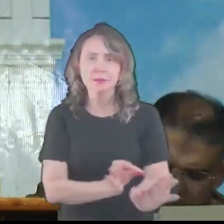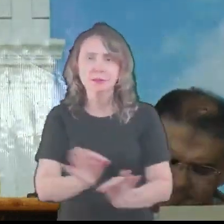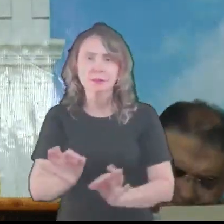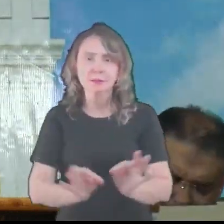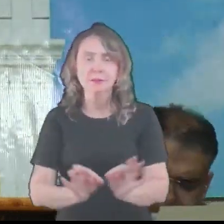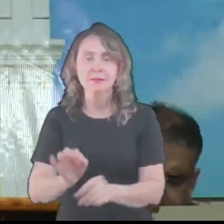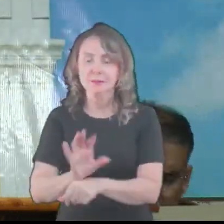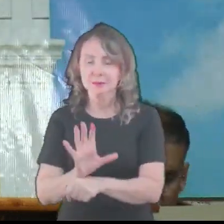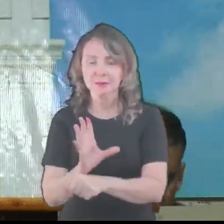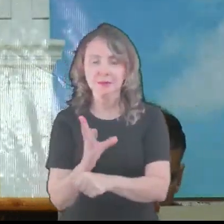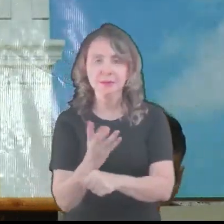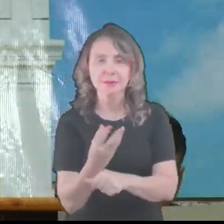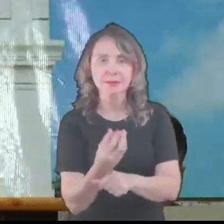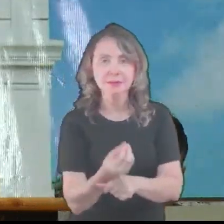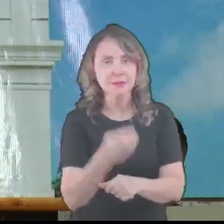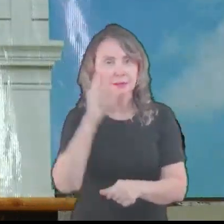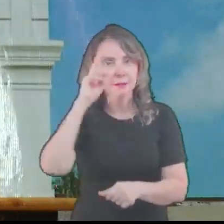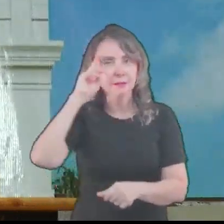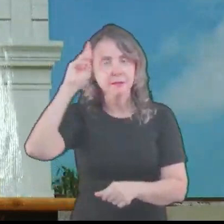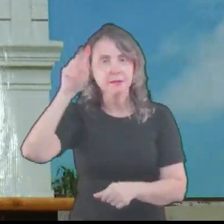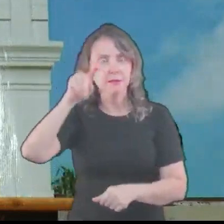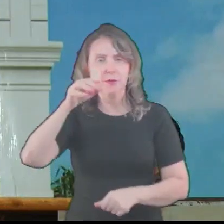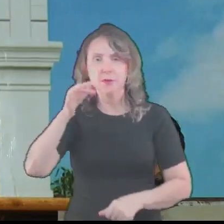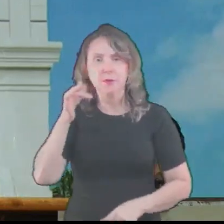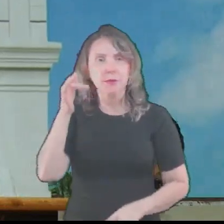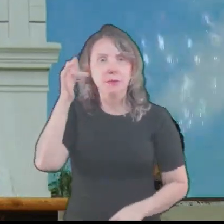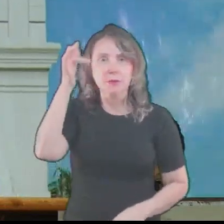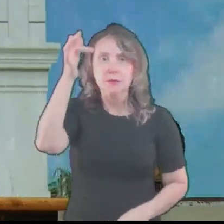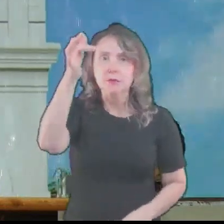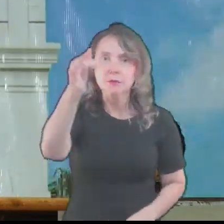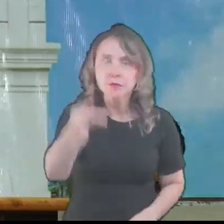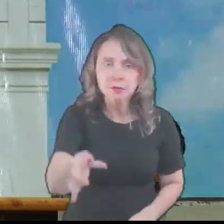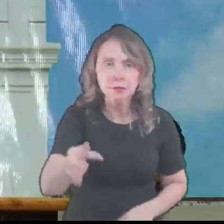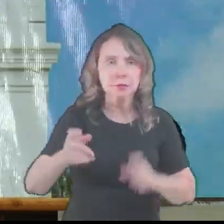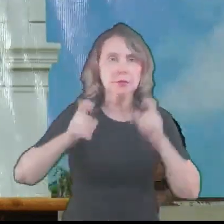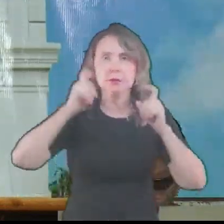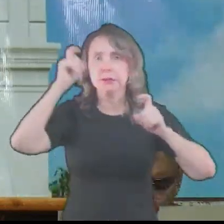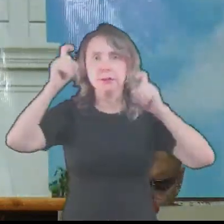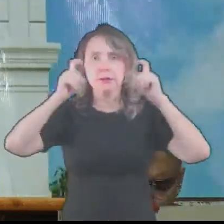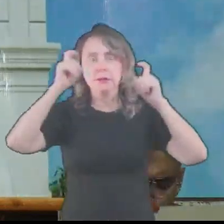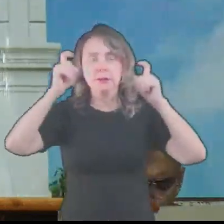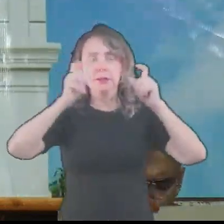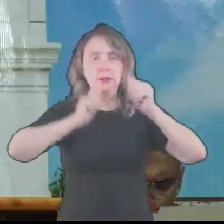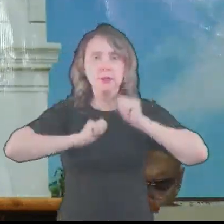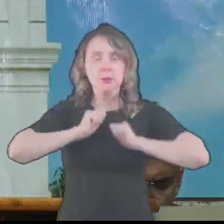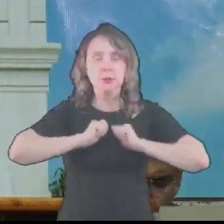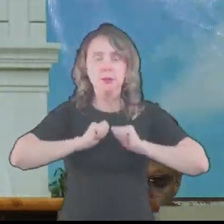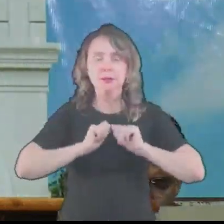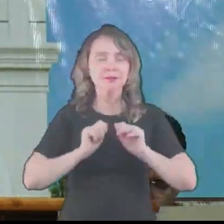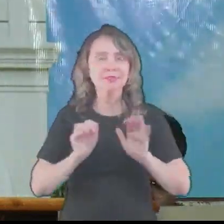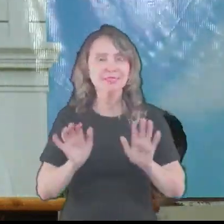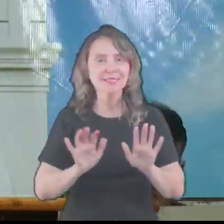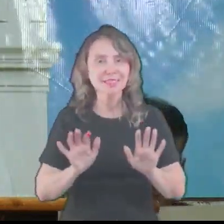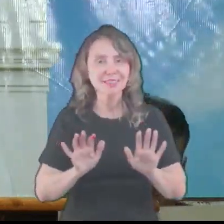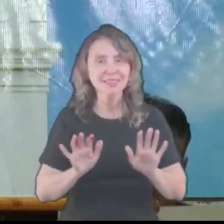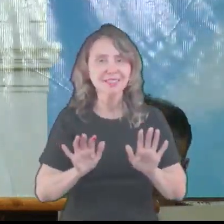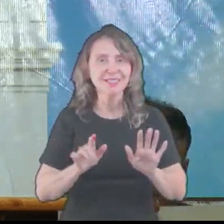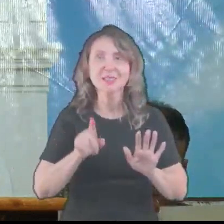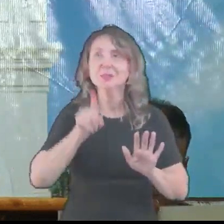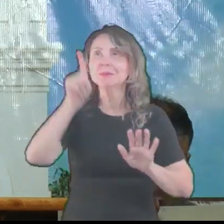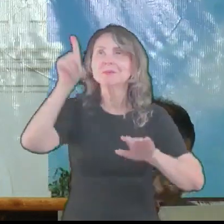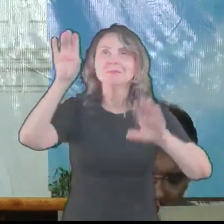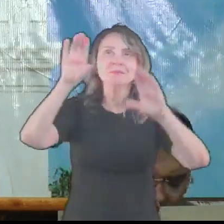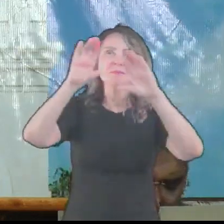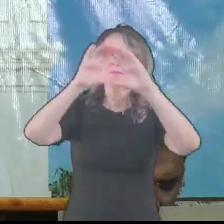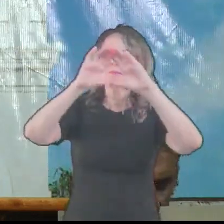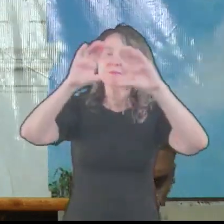não tem mais o amanhã. No céu, Deus ainda trilha o trigo fiel